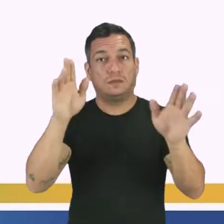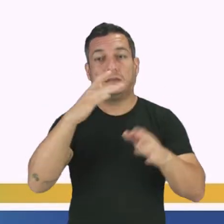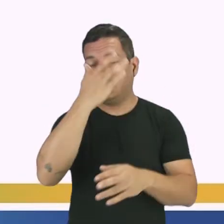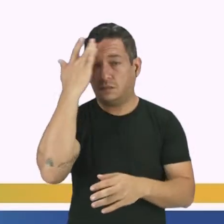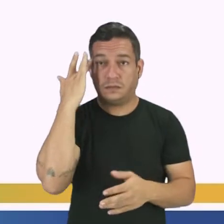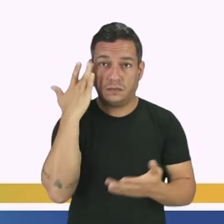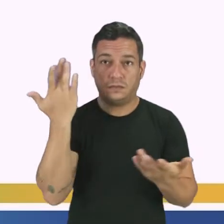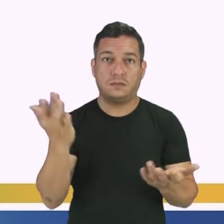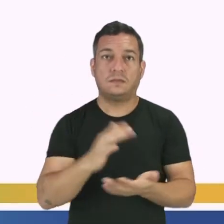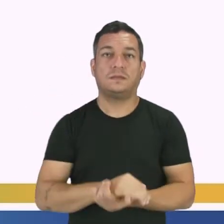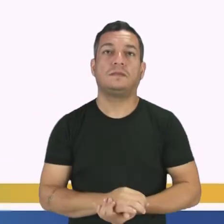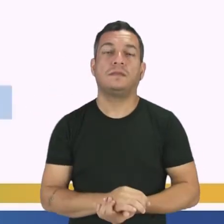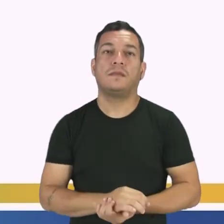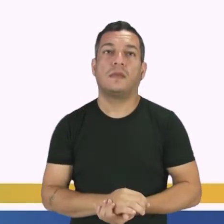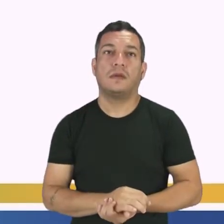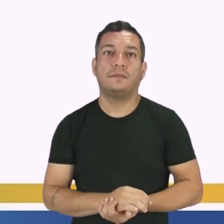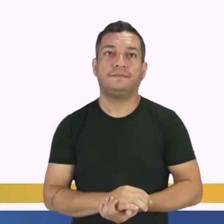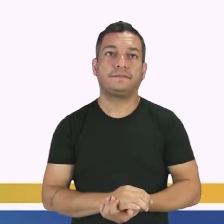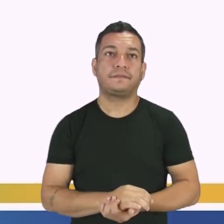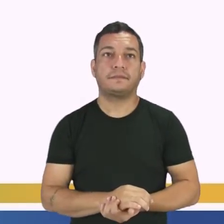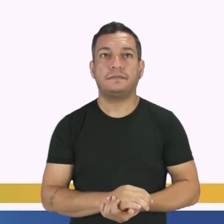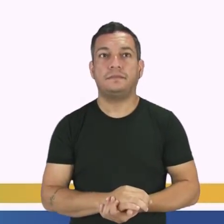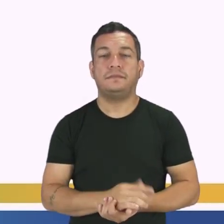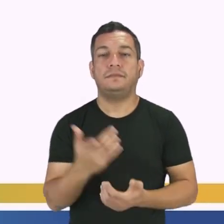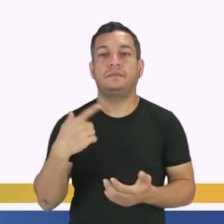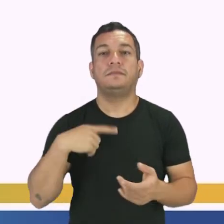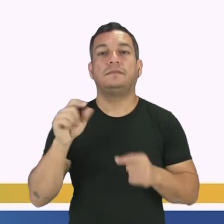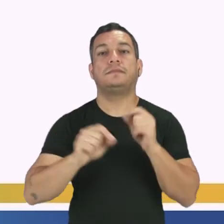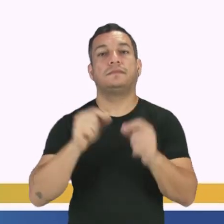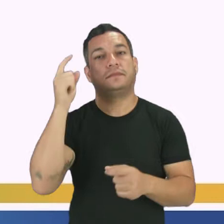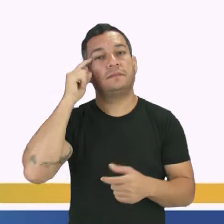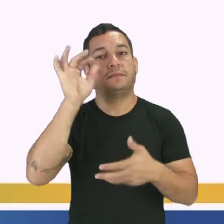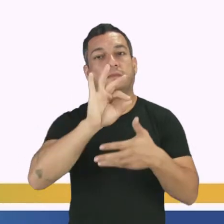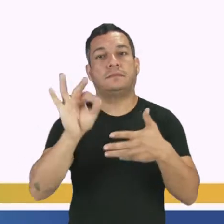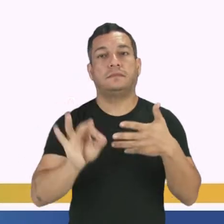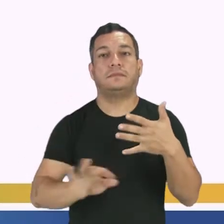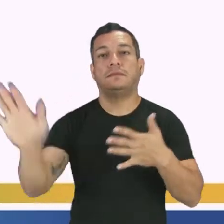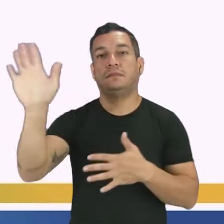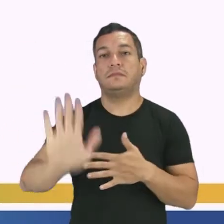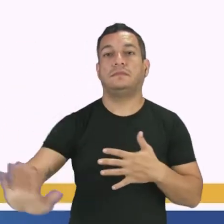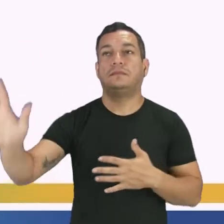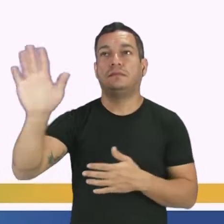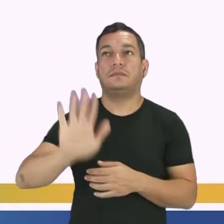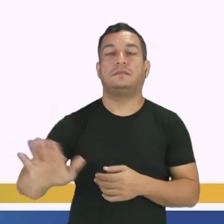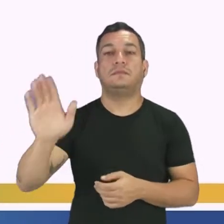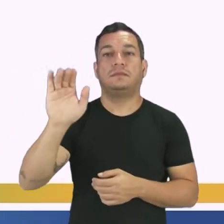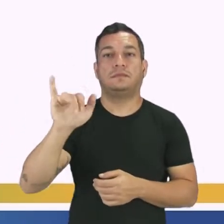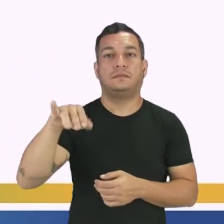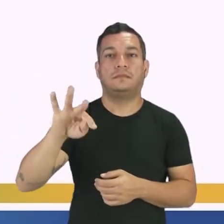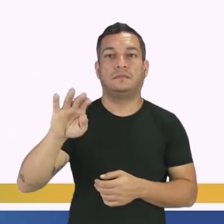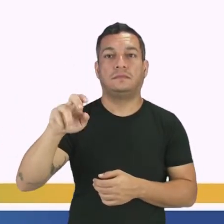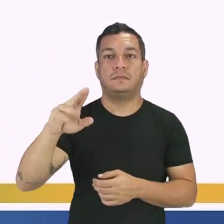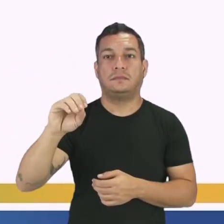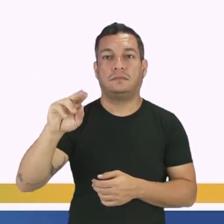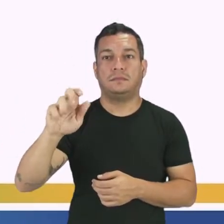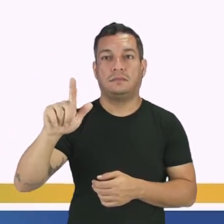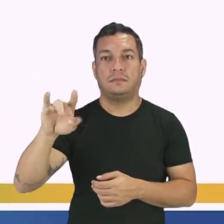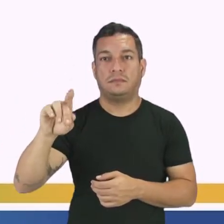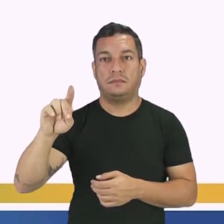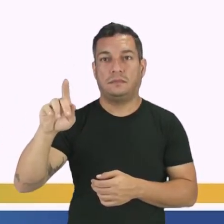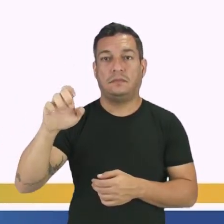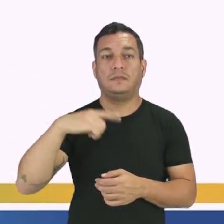público. Beleza? E aí, nós vamos pensar nos aspectos gerais. A intencionalidade, aproximar o leitor do